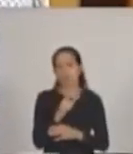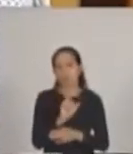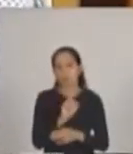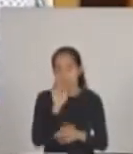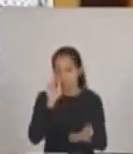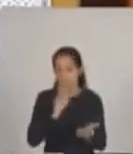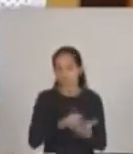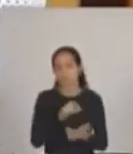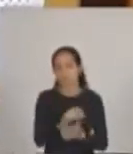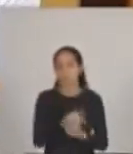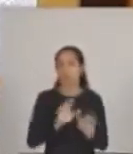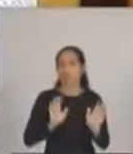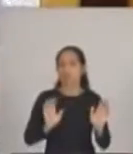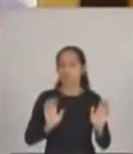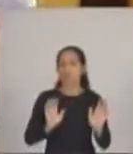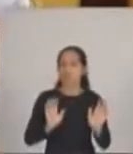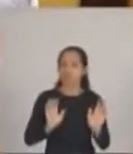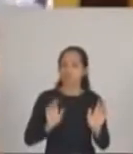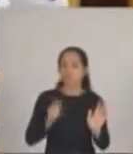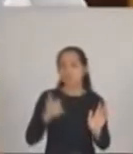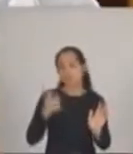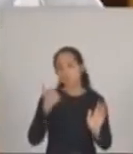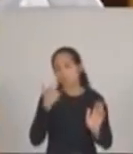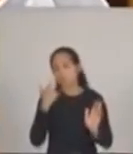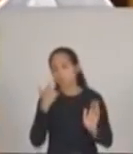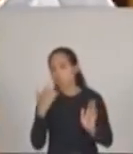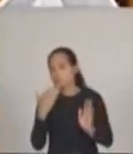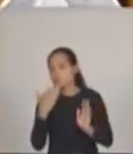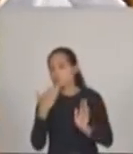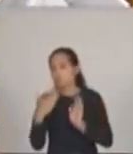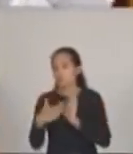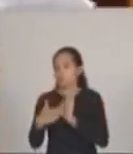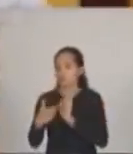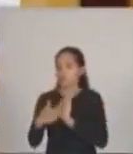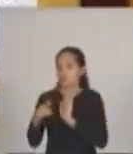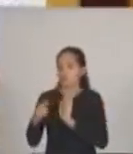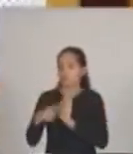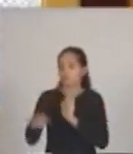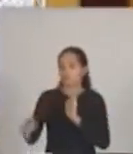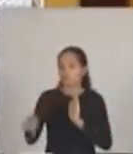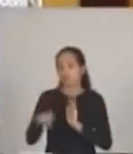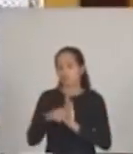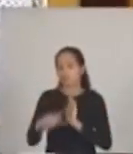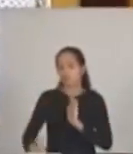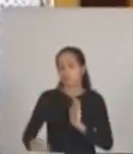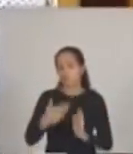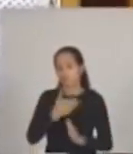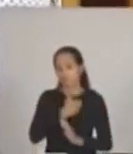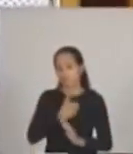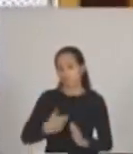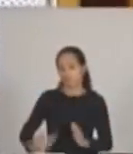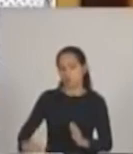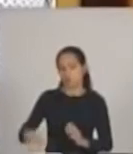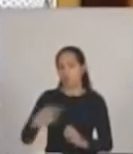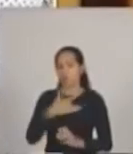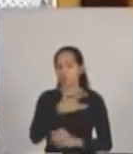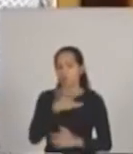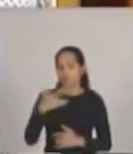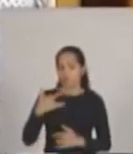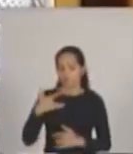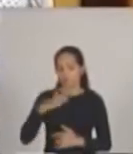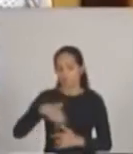do acesso, eu até vou fazer uma indicação ao Governo do Estado, à Secretaria de Saúde, para